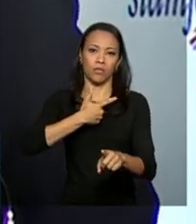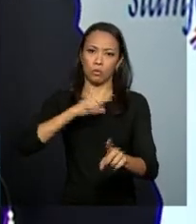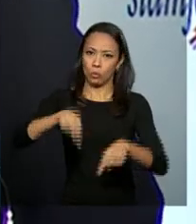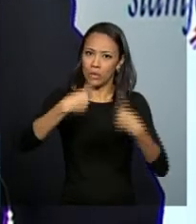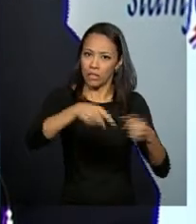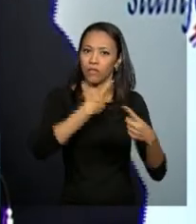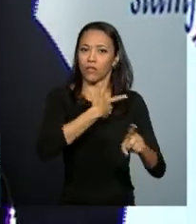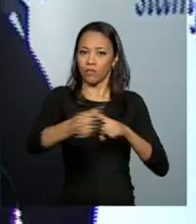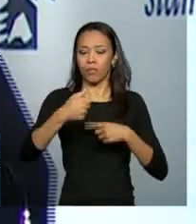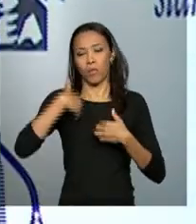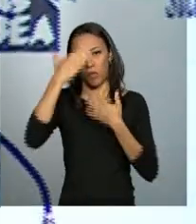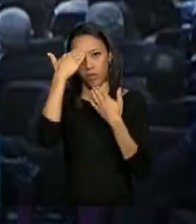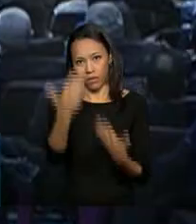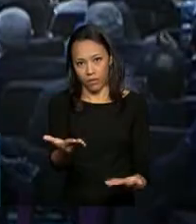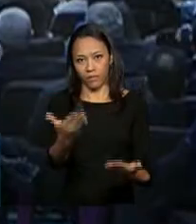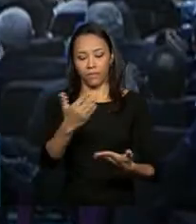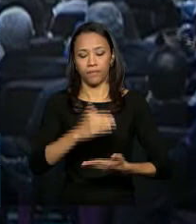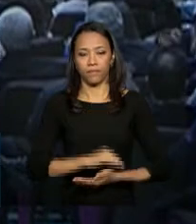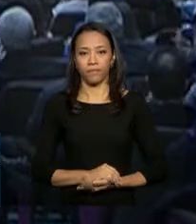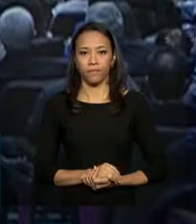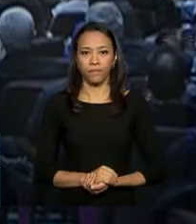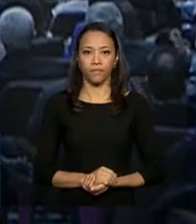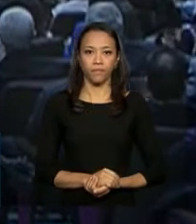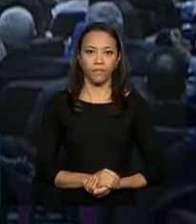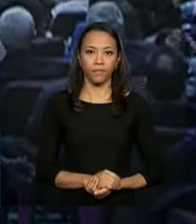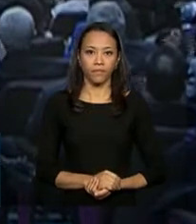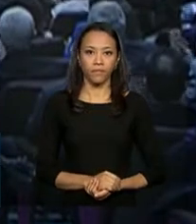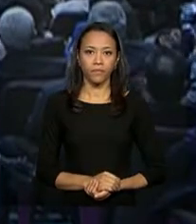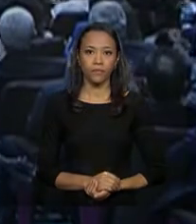pela frente. Muito obrigada.